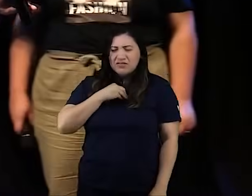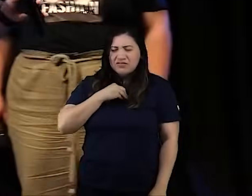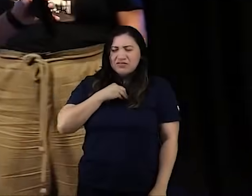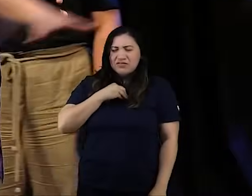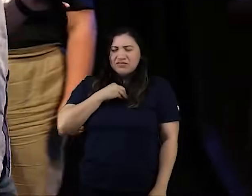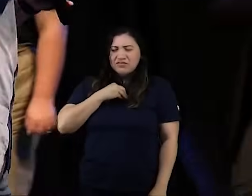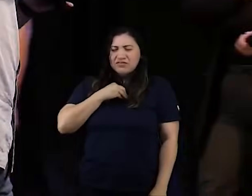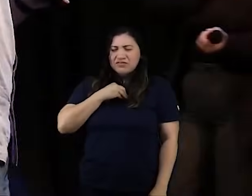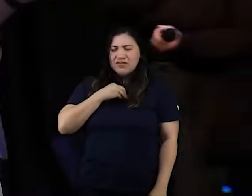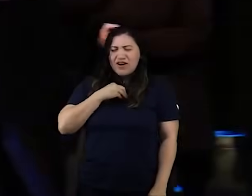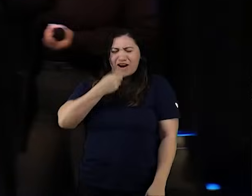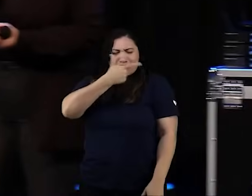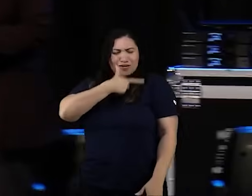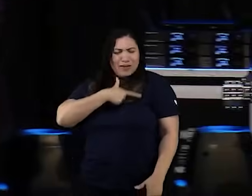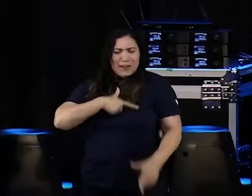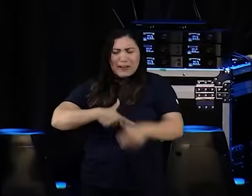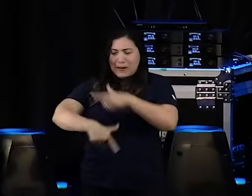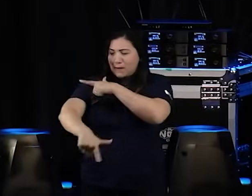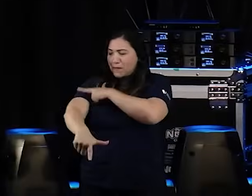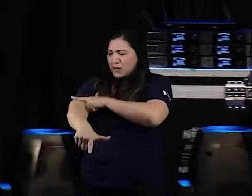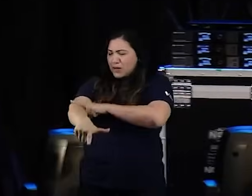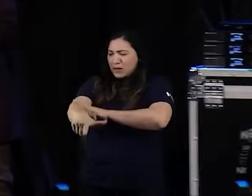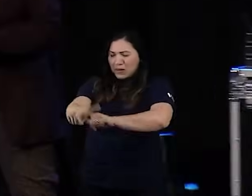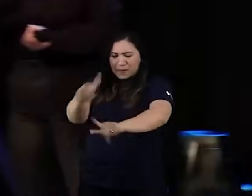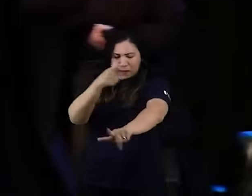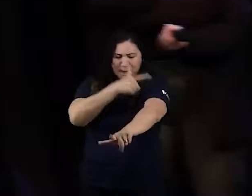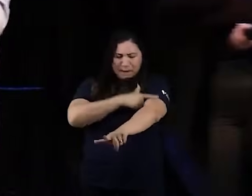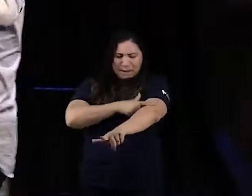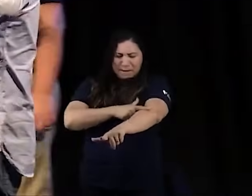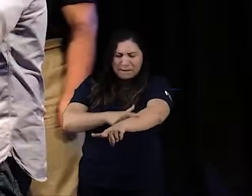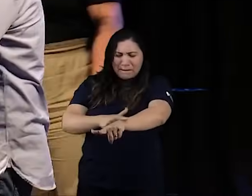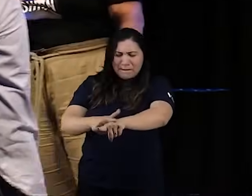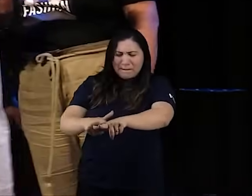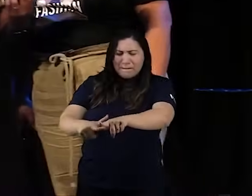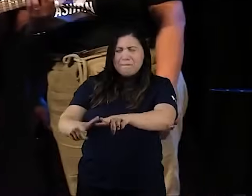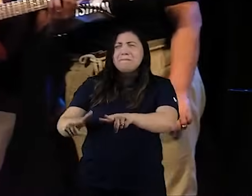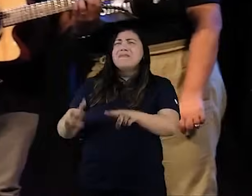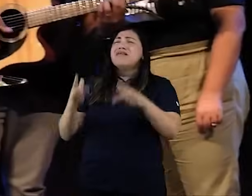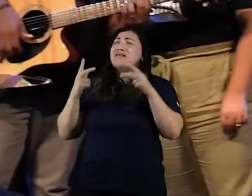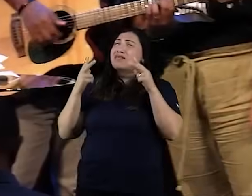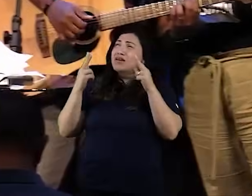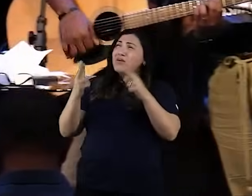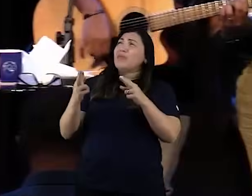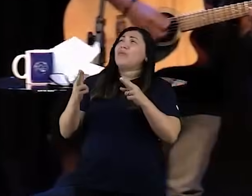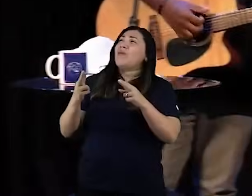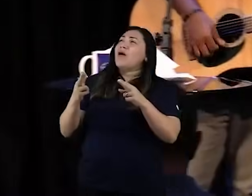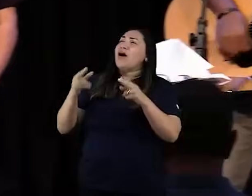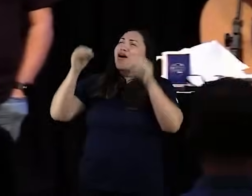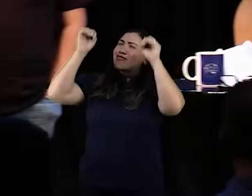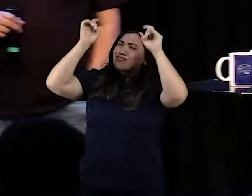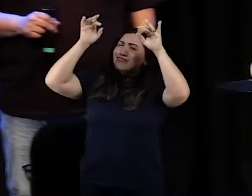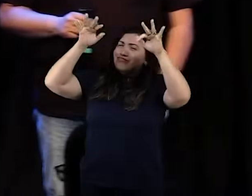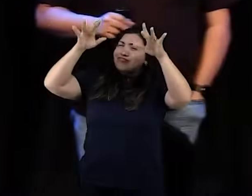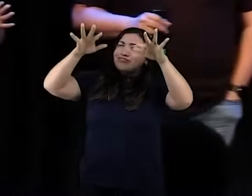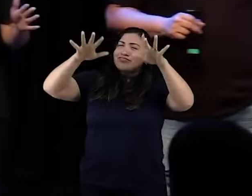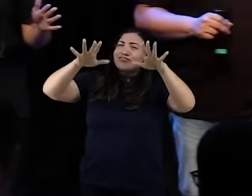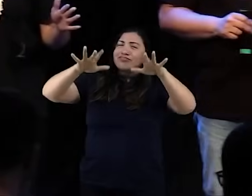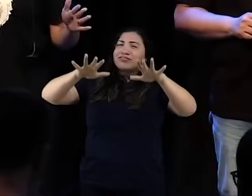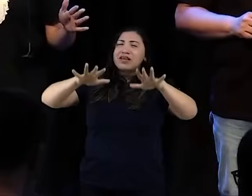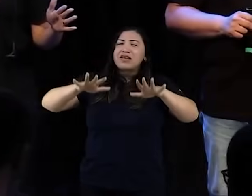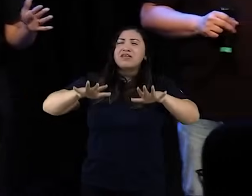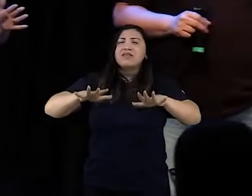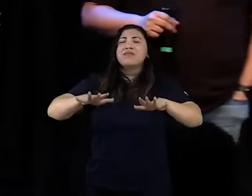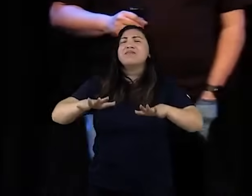deixa Limpo mais puro mais branco do que a neve para uma